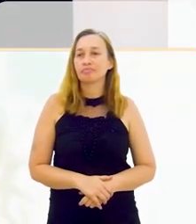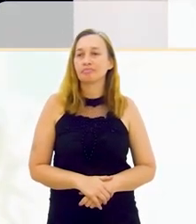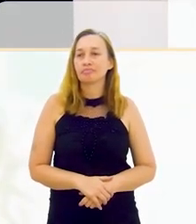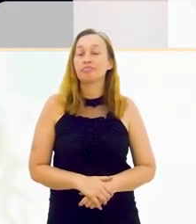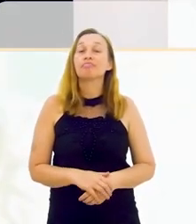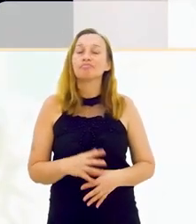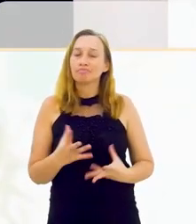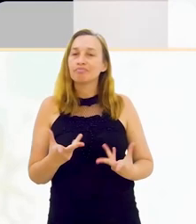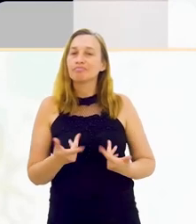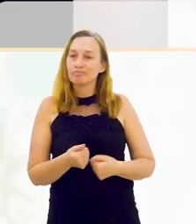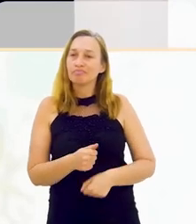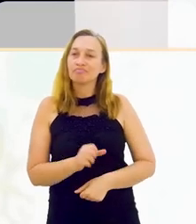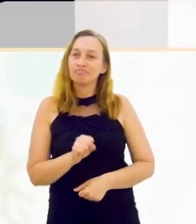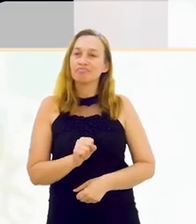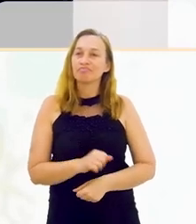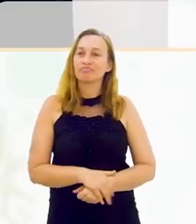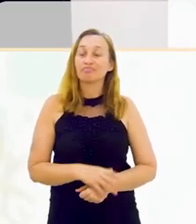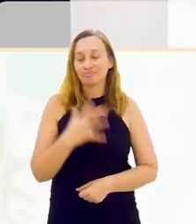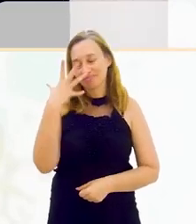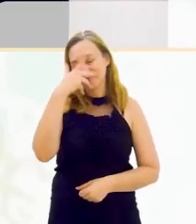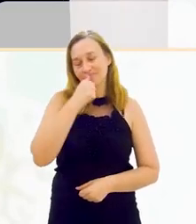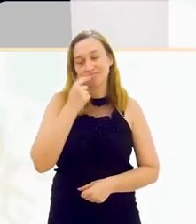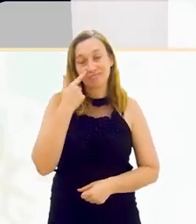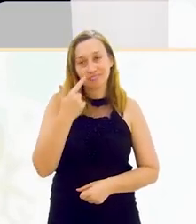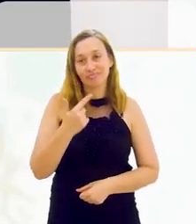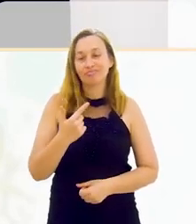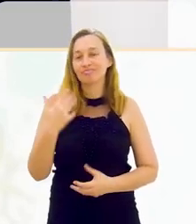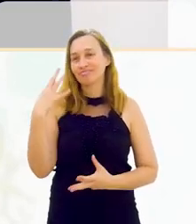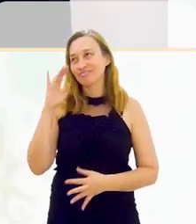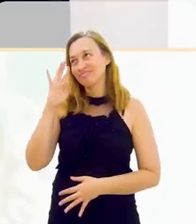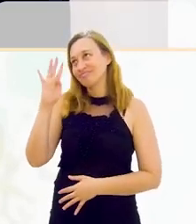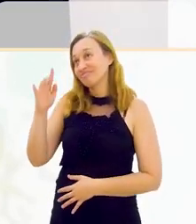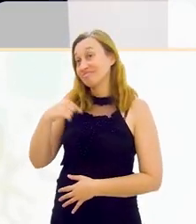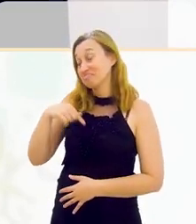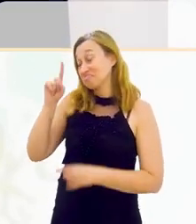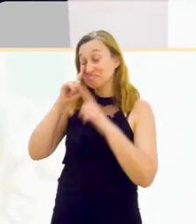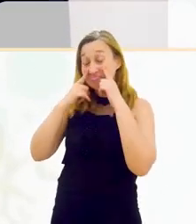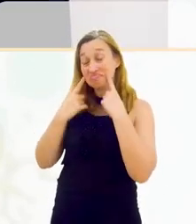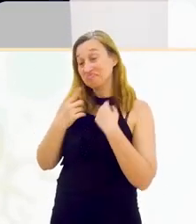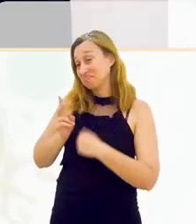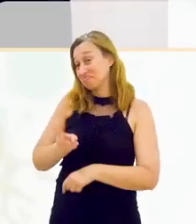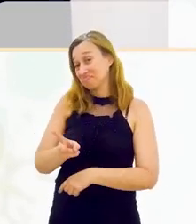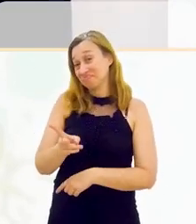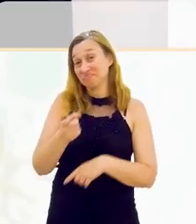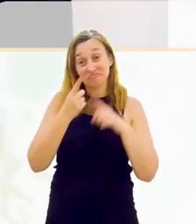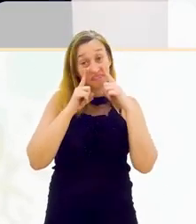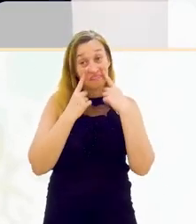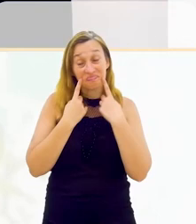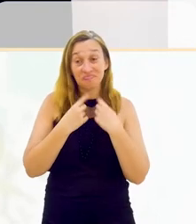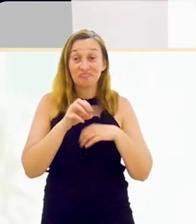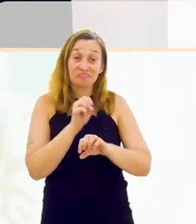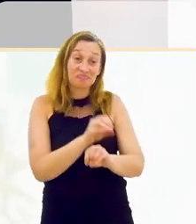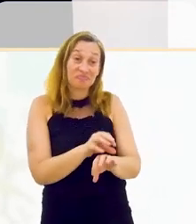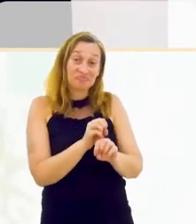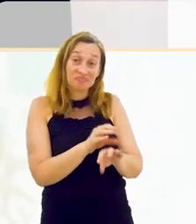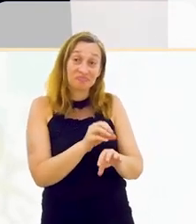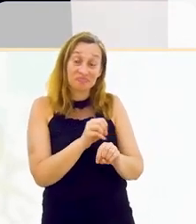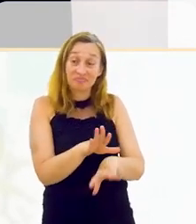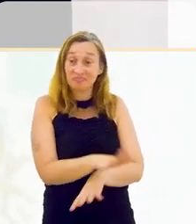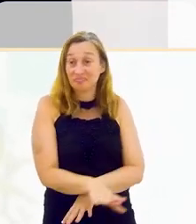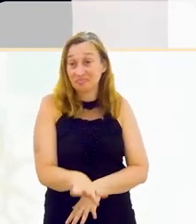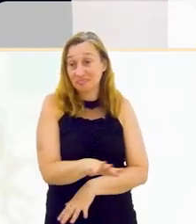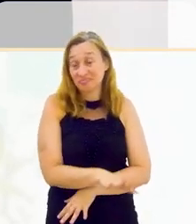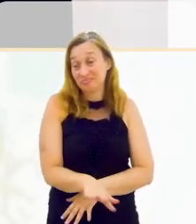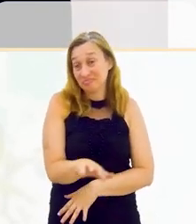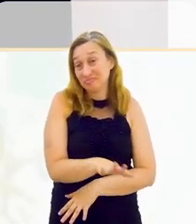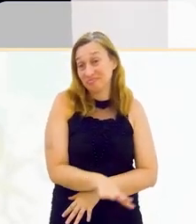assim, é gratificante, assim, bem bonito de Imagino, eu ia chorar o tempo inteiro. Eu chorava quando eu ver.